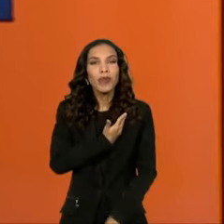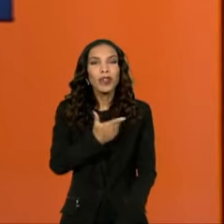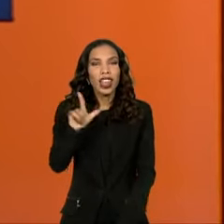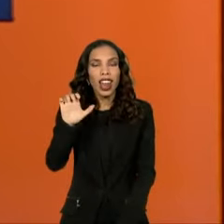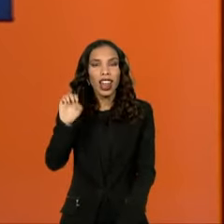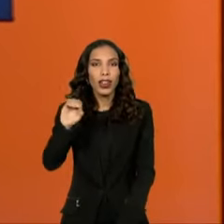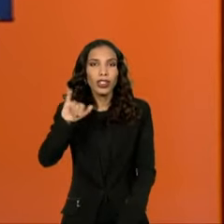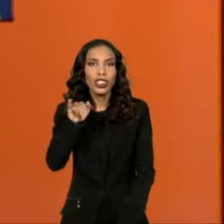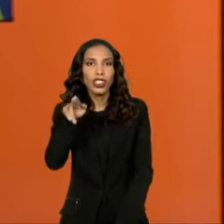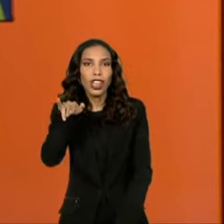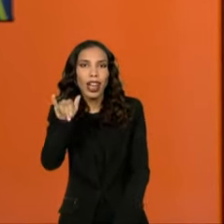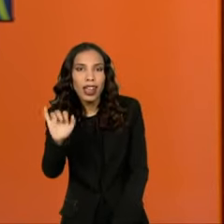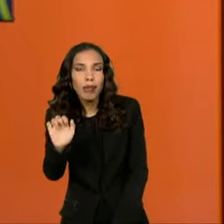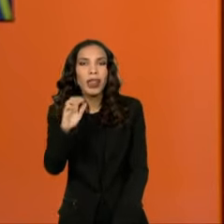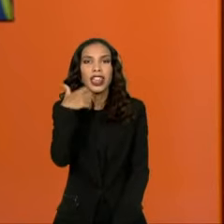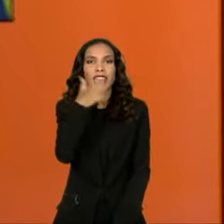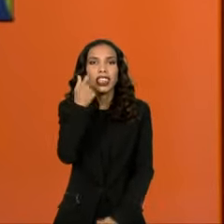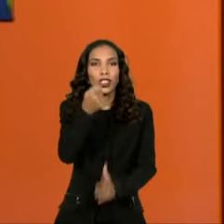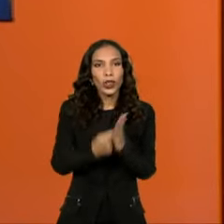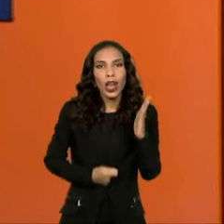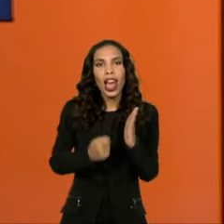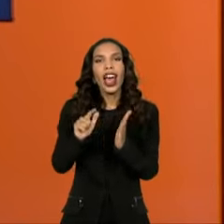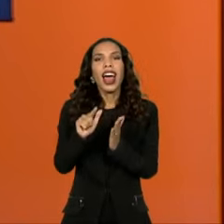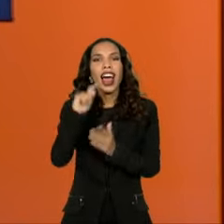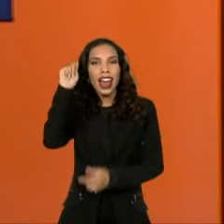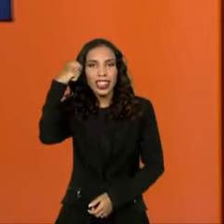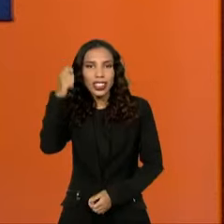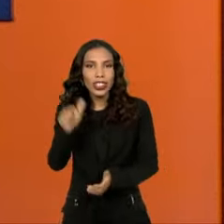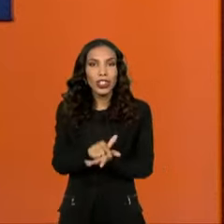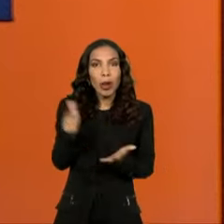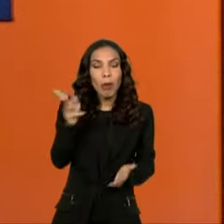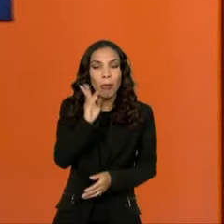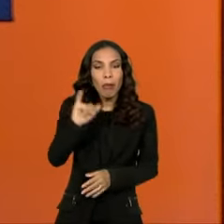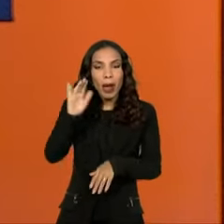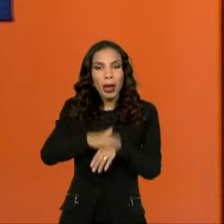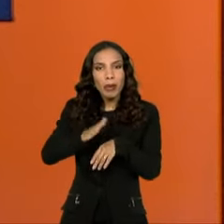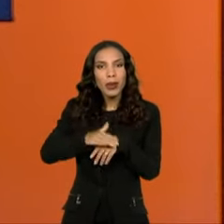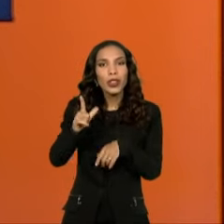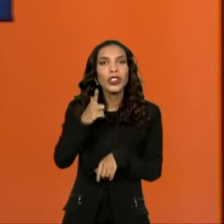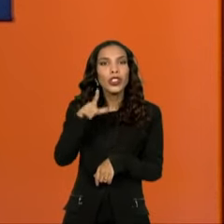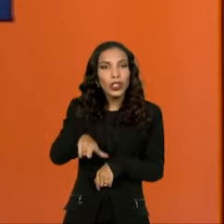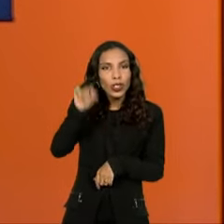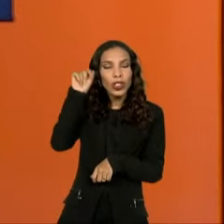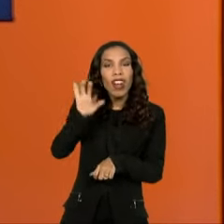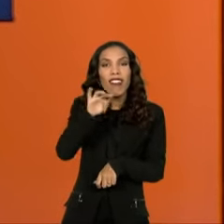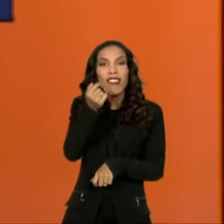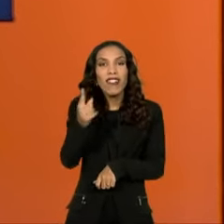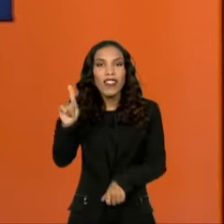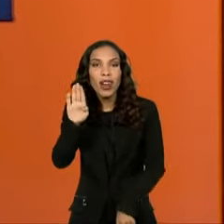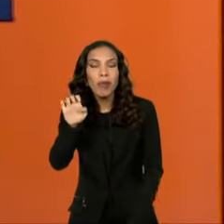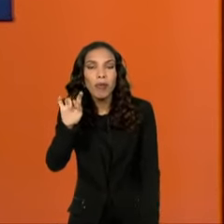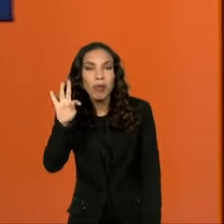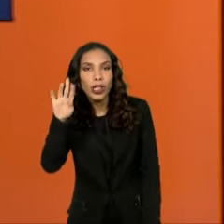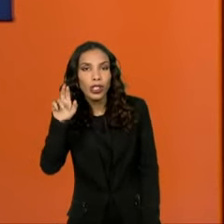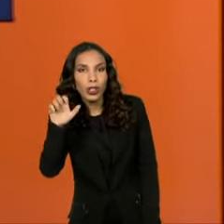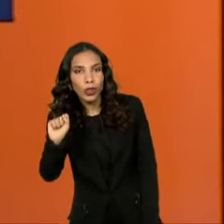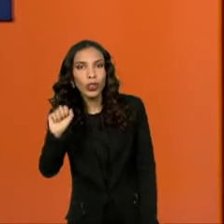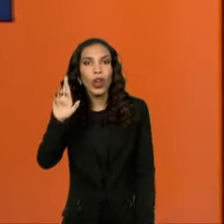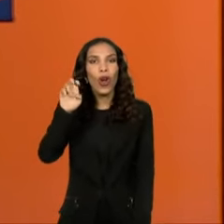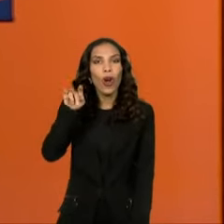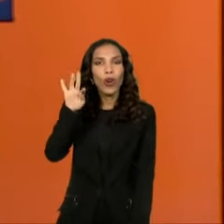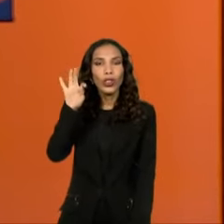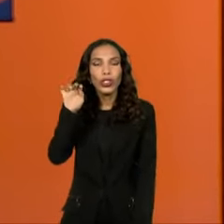cantor, compositor, ator, jornalista, pai por vocação, fã dos Beatles e dos Rolling Stones e com um senso de